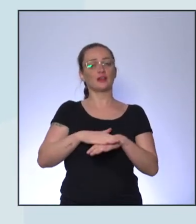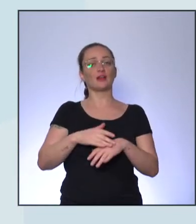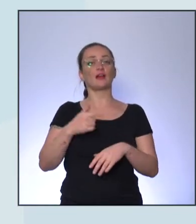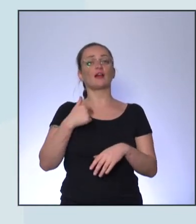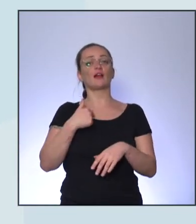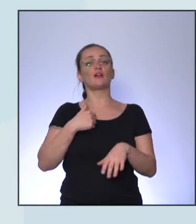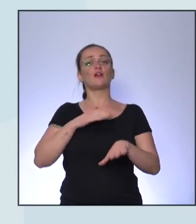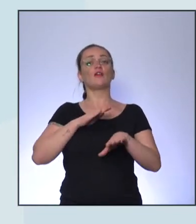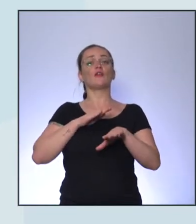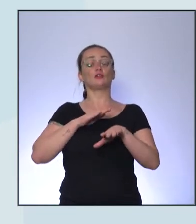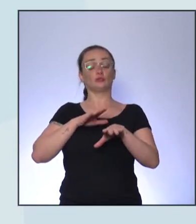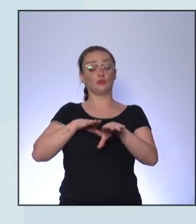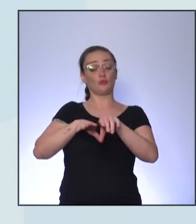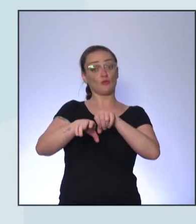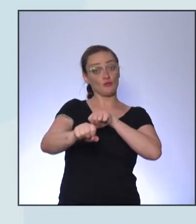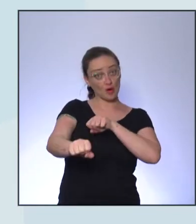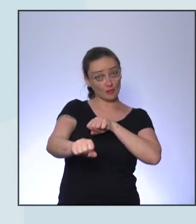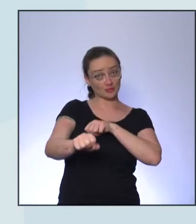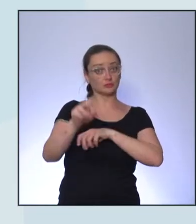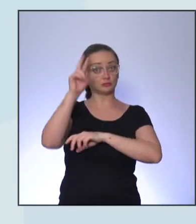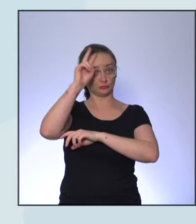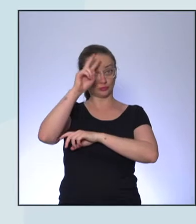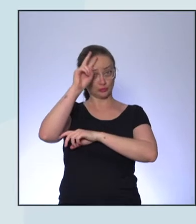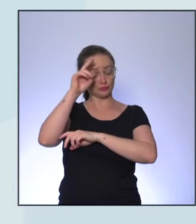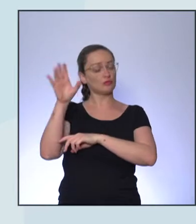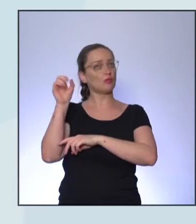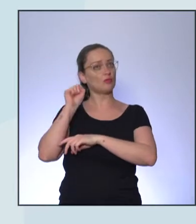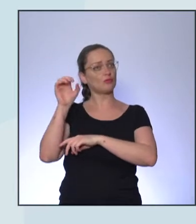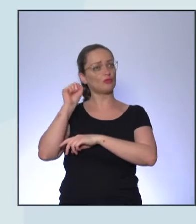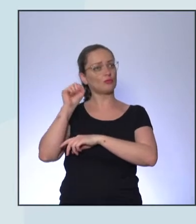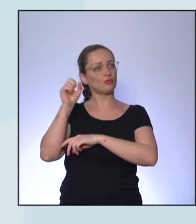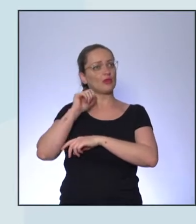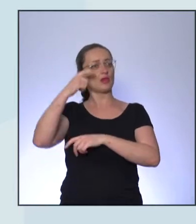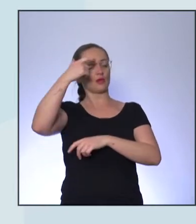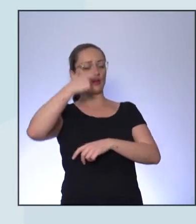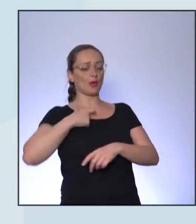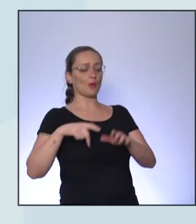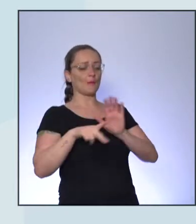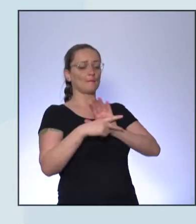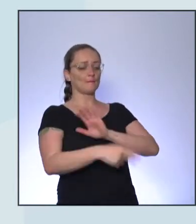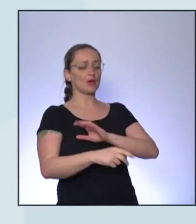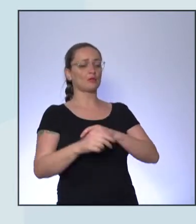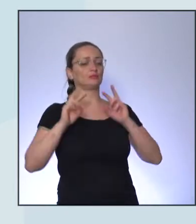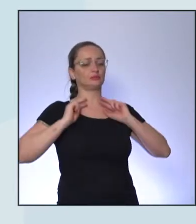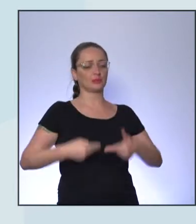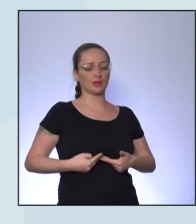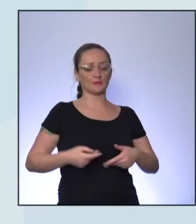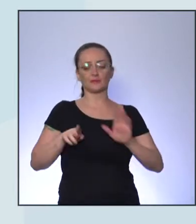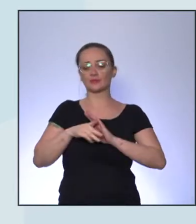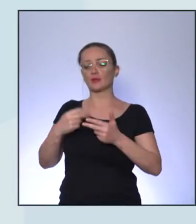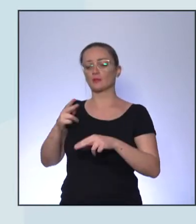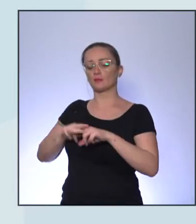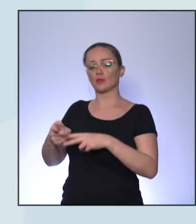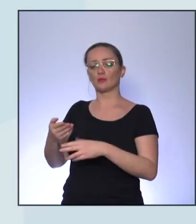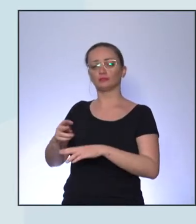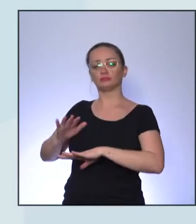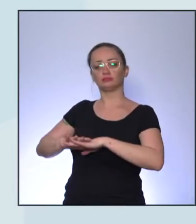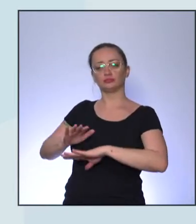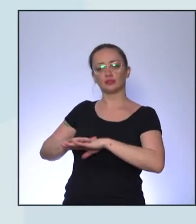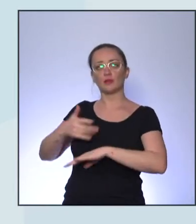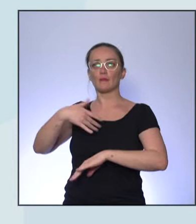gente fez história. E a gente ouve muito, sou de humanas, sou de exatas, meu lance mais é a ciência, mais para um